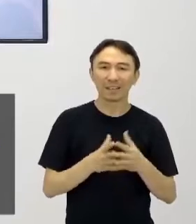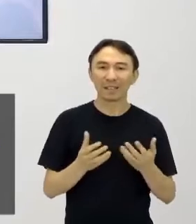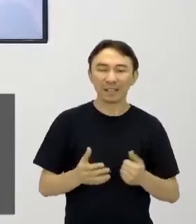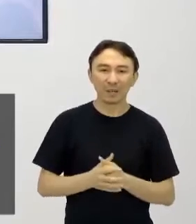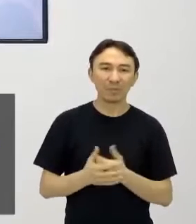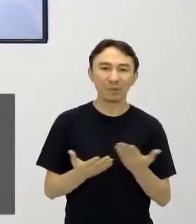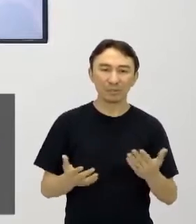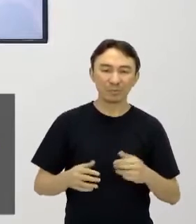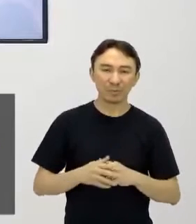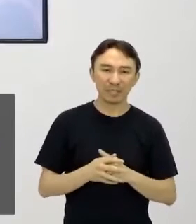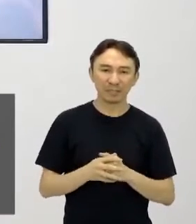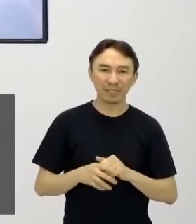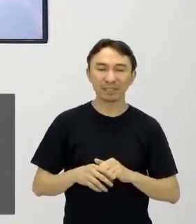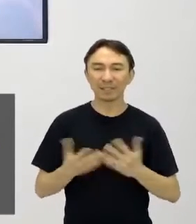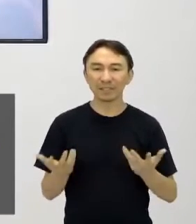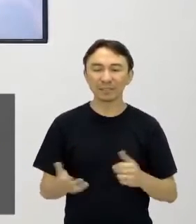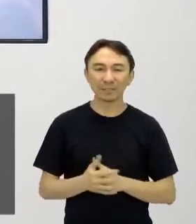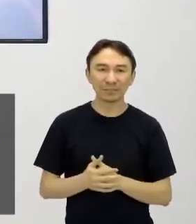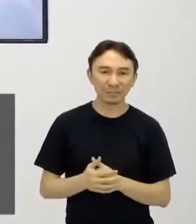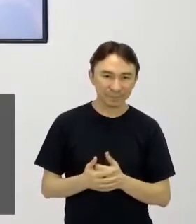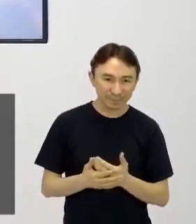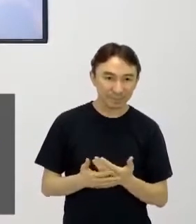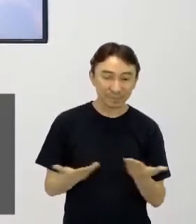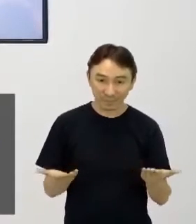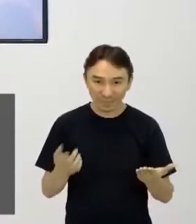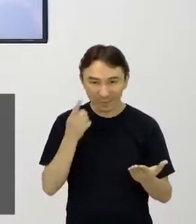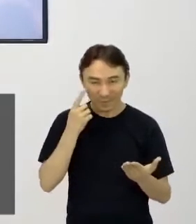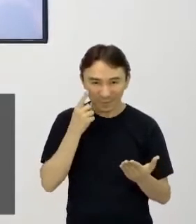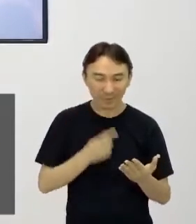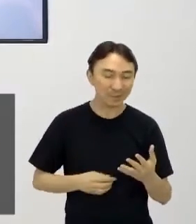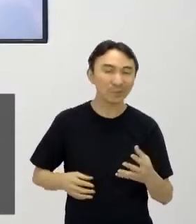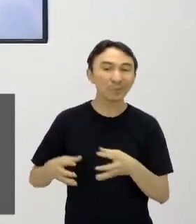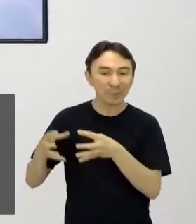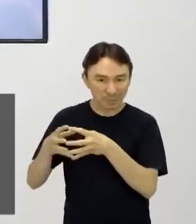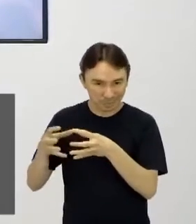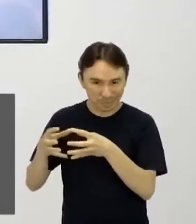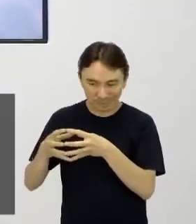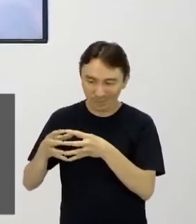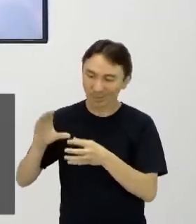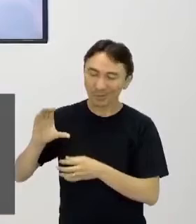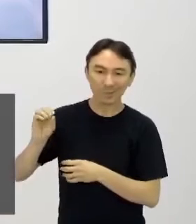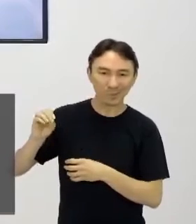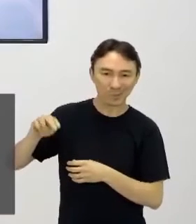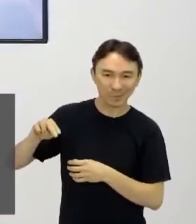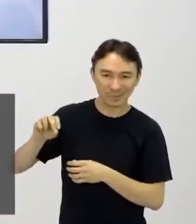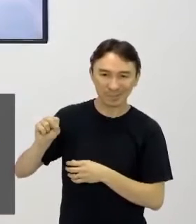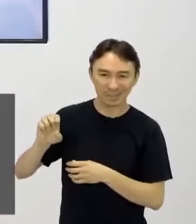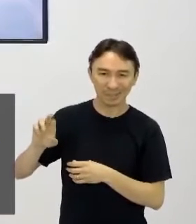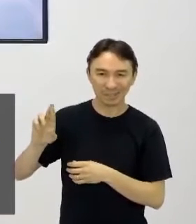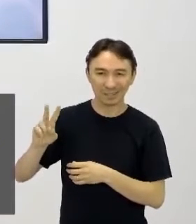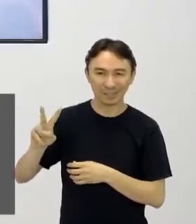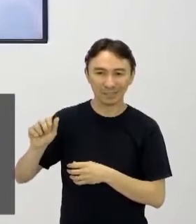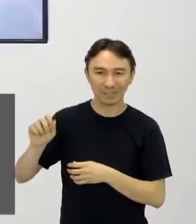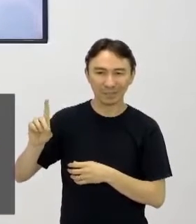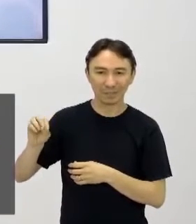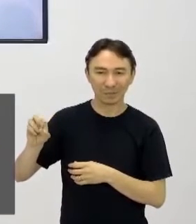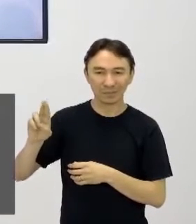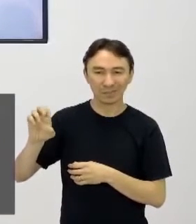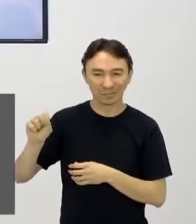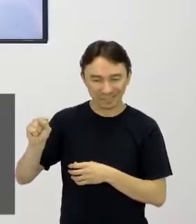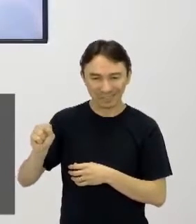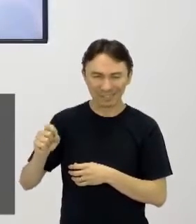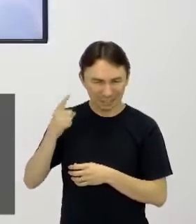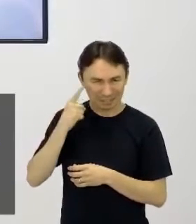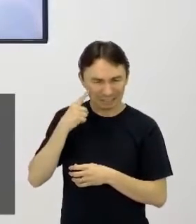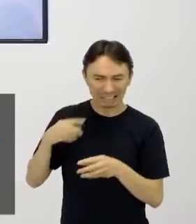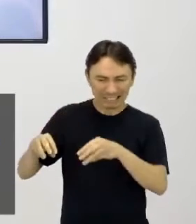eles pensam parecidos. Então, olha só, os conservadores, eles são grandes proprietários de terra.